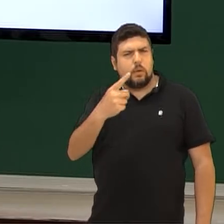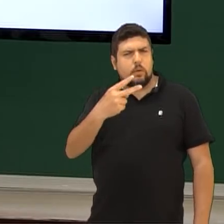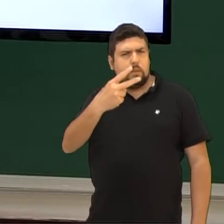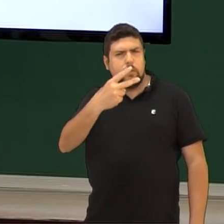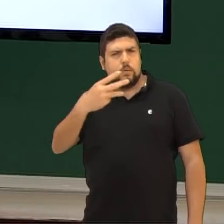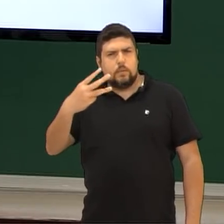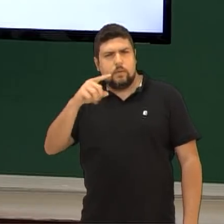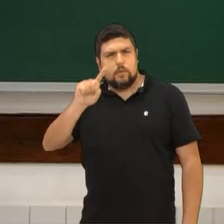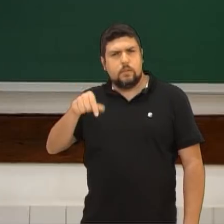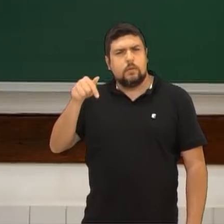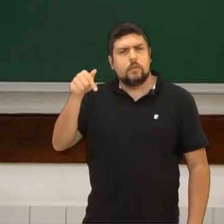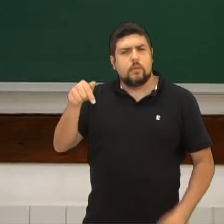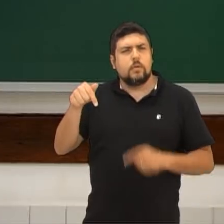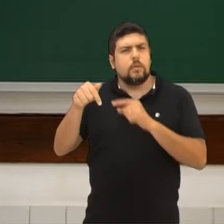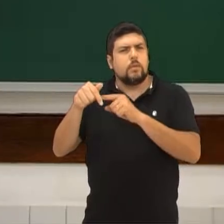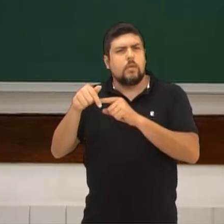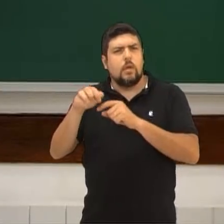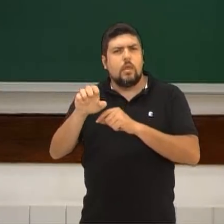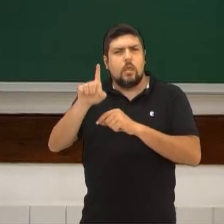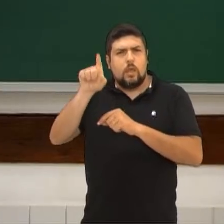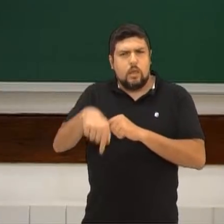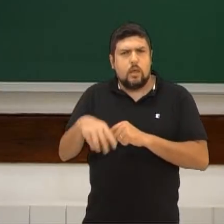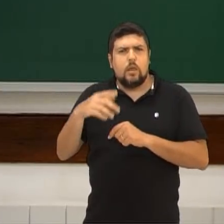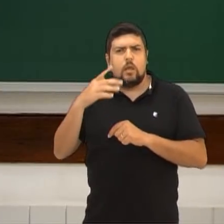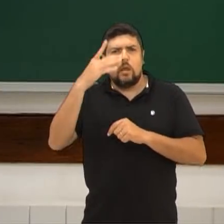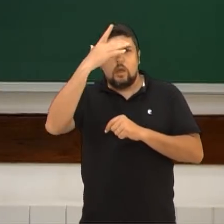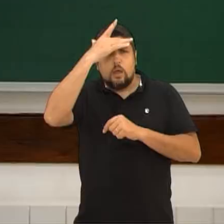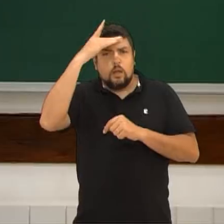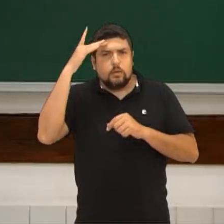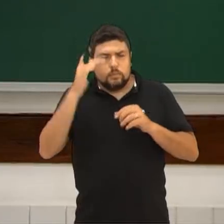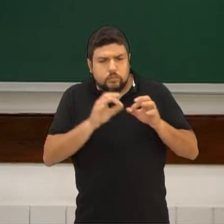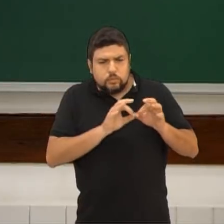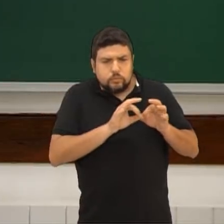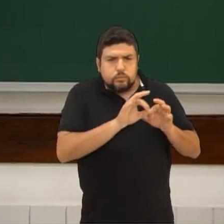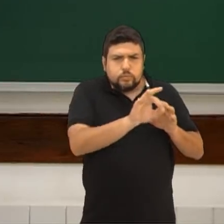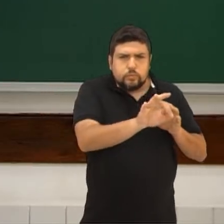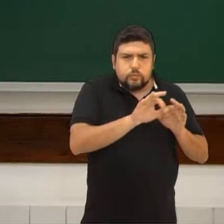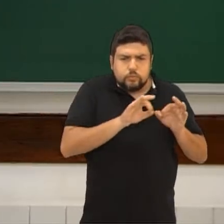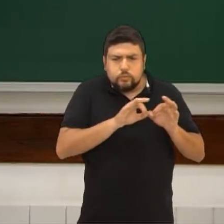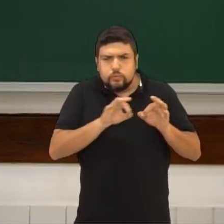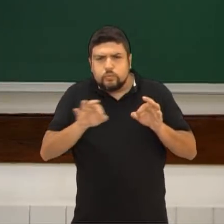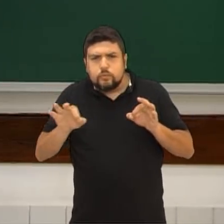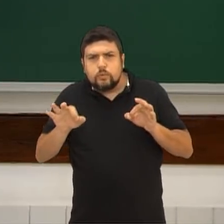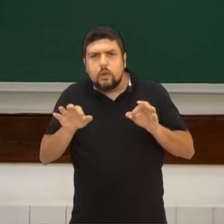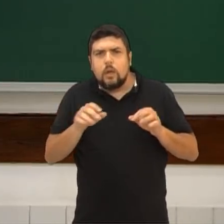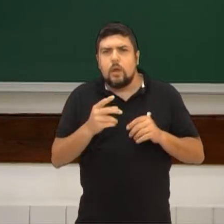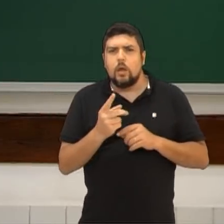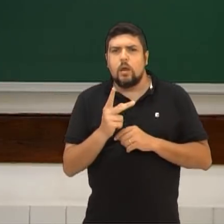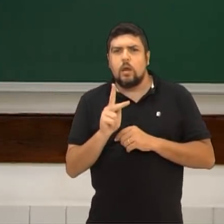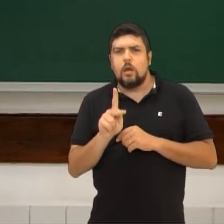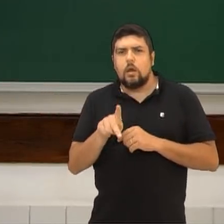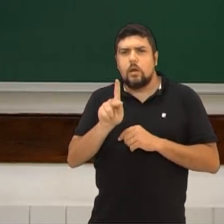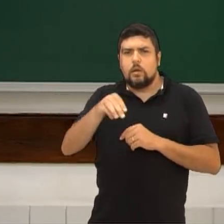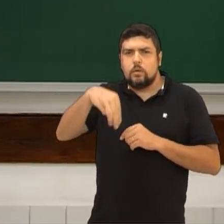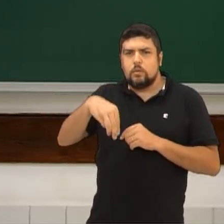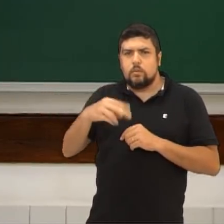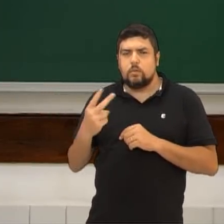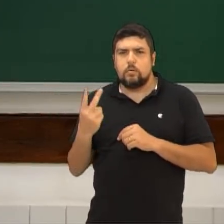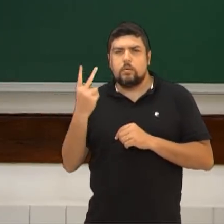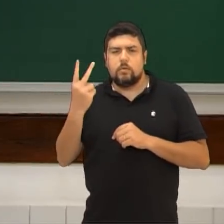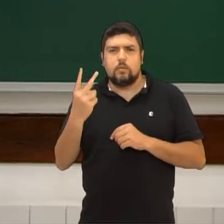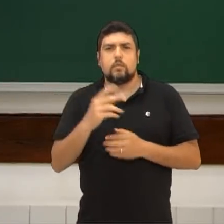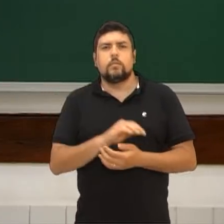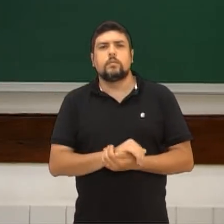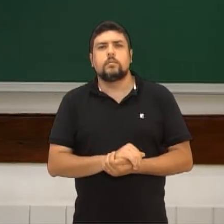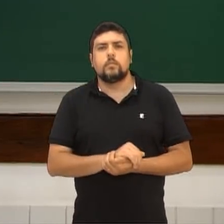23,7 é a quantidade de habitantes por quilômetro quadrado. Então, seria a densidade demográfica.